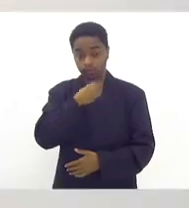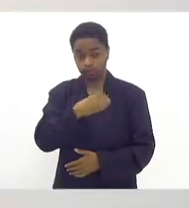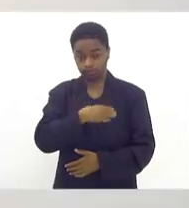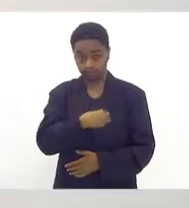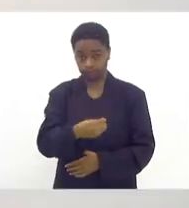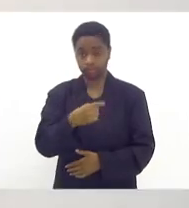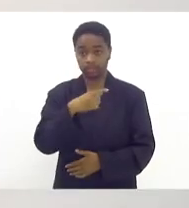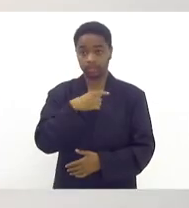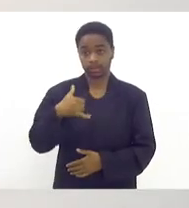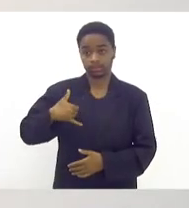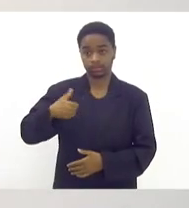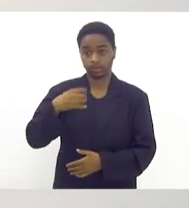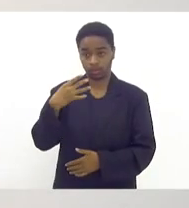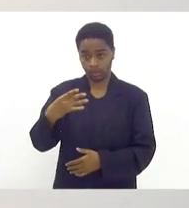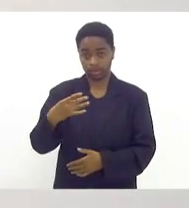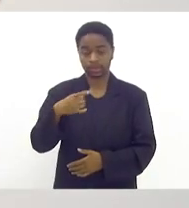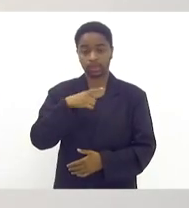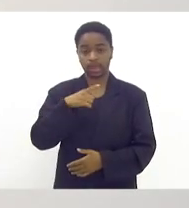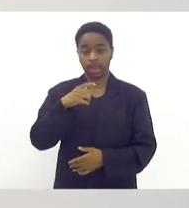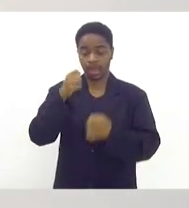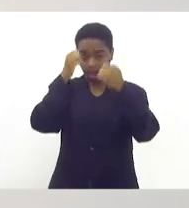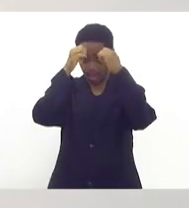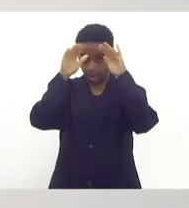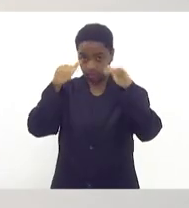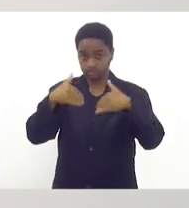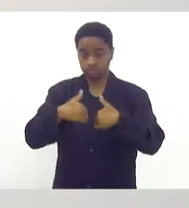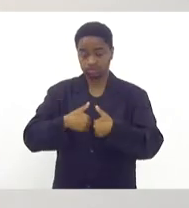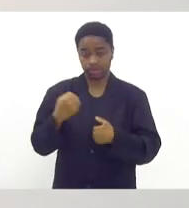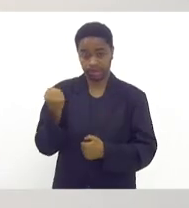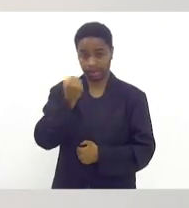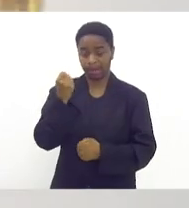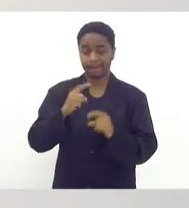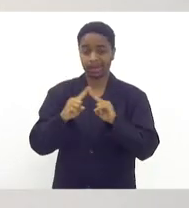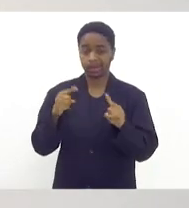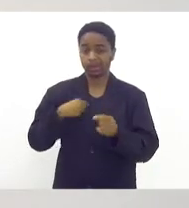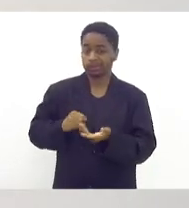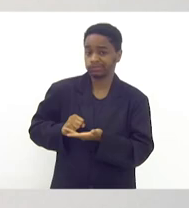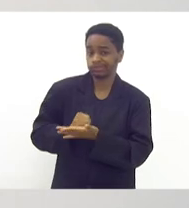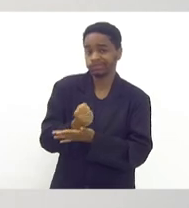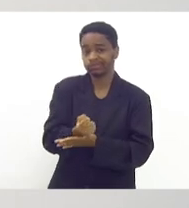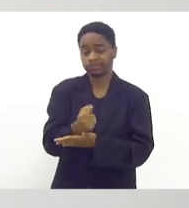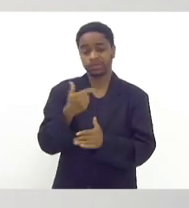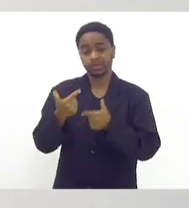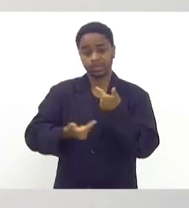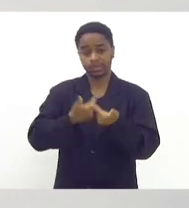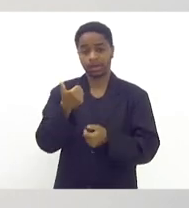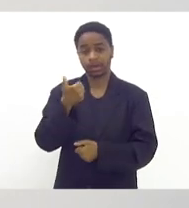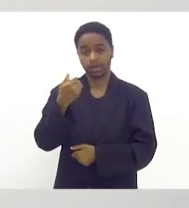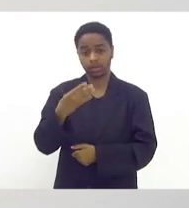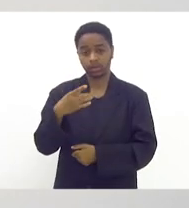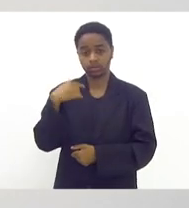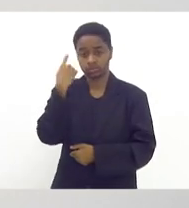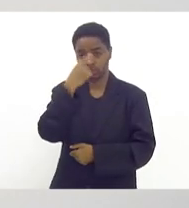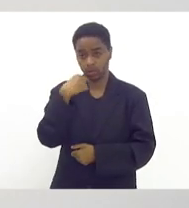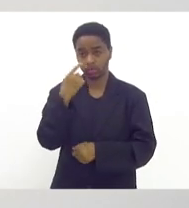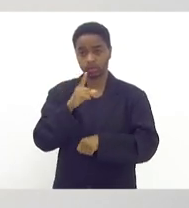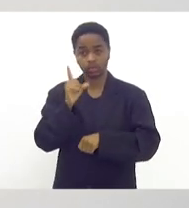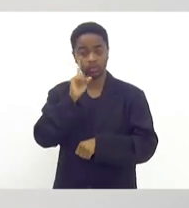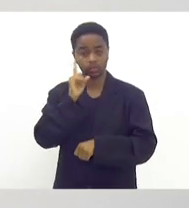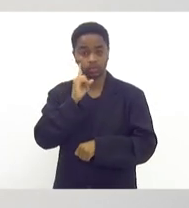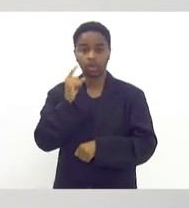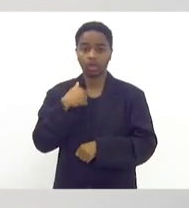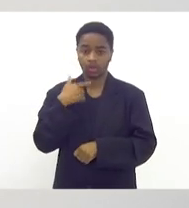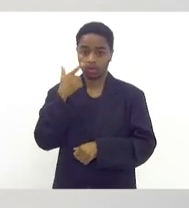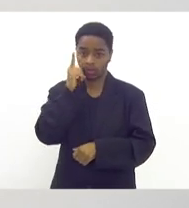Severo porém por eu fazer das tripas do coração trabalhar 14 horas por dia eu consigo bancar